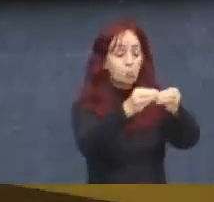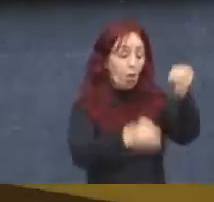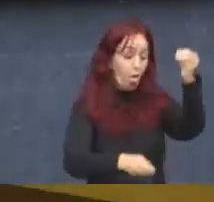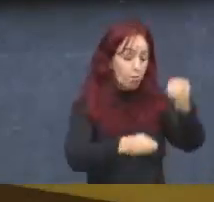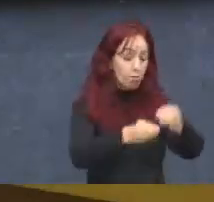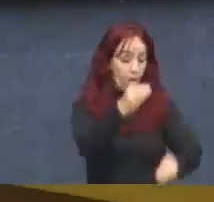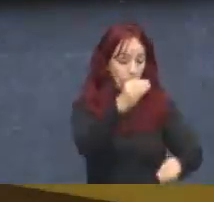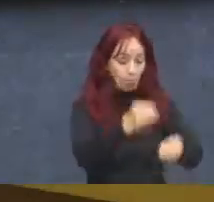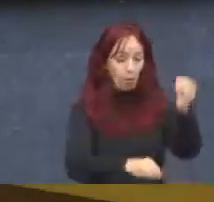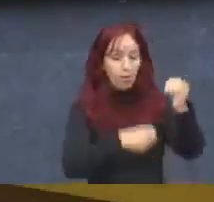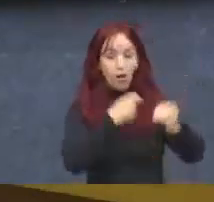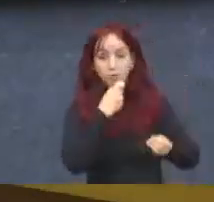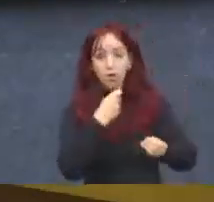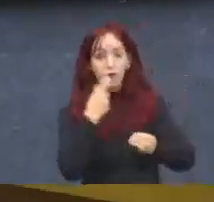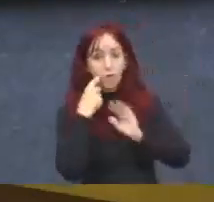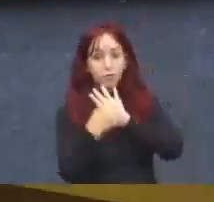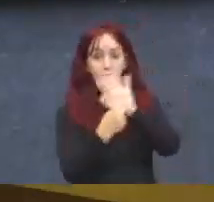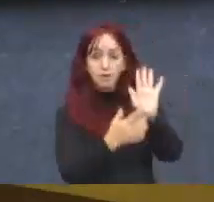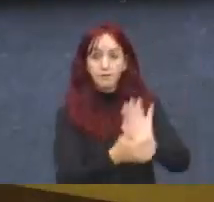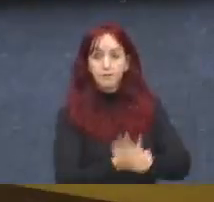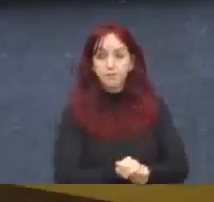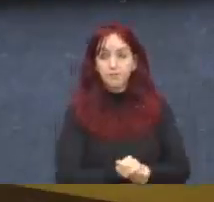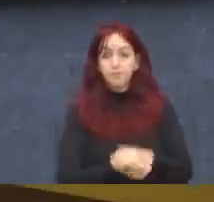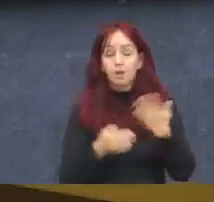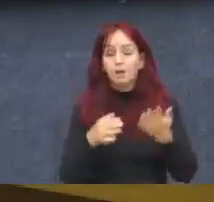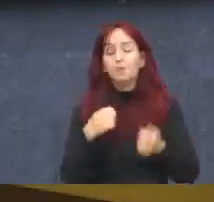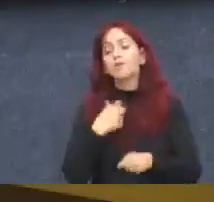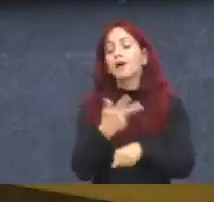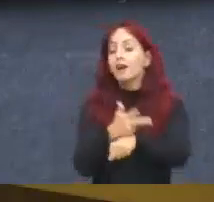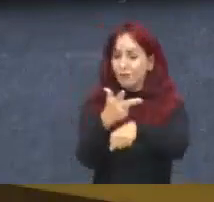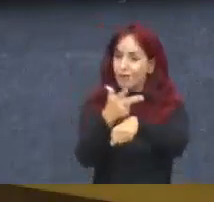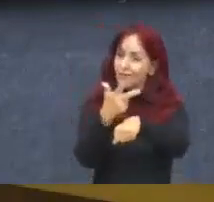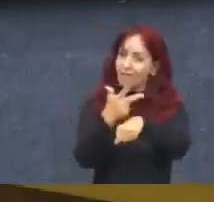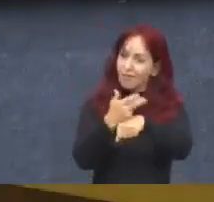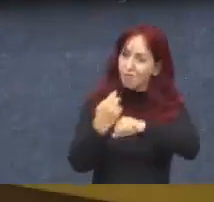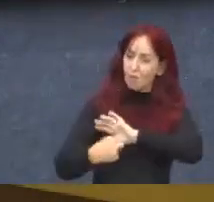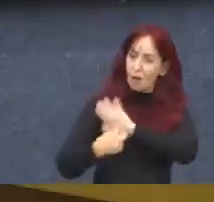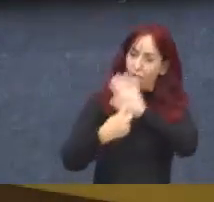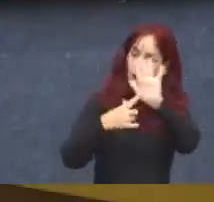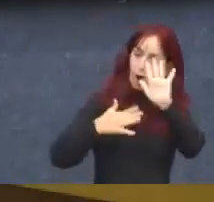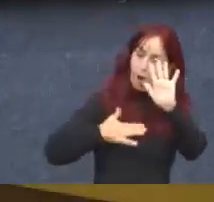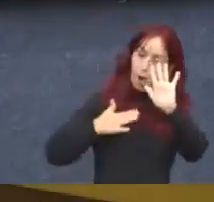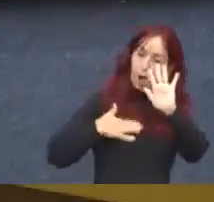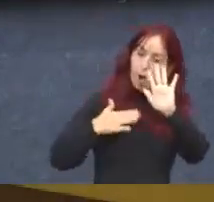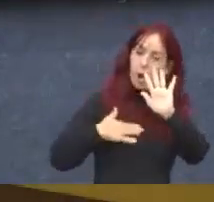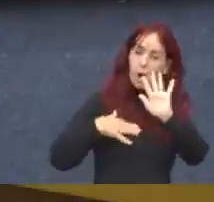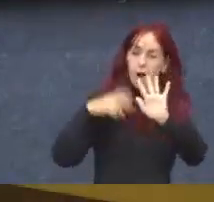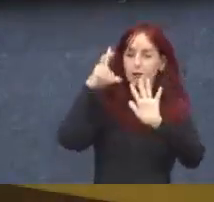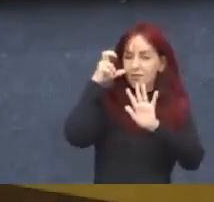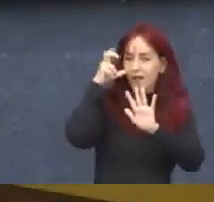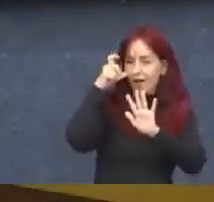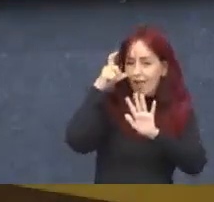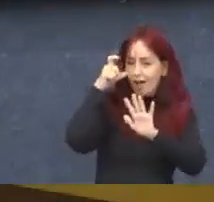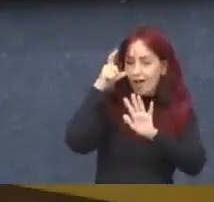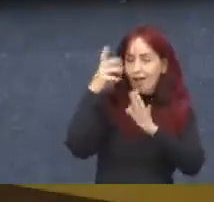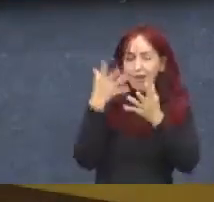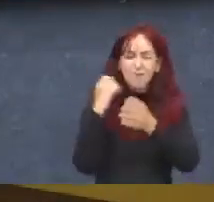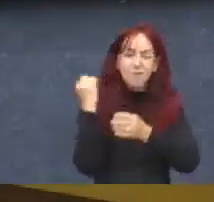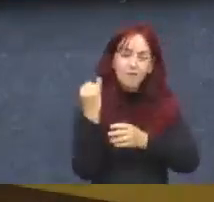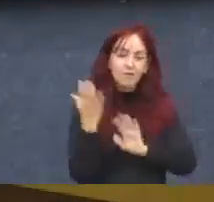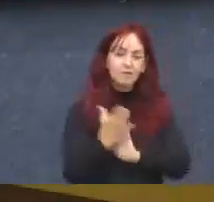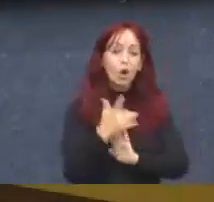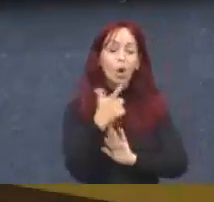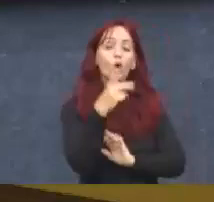no microfone da câmera. É para gravar um vídeo, né? Para aparecer no Instagram, é importante. Outra